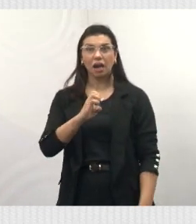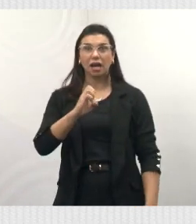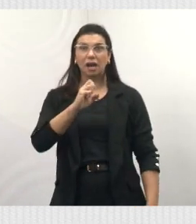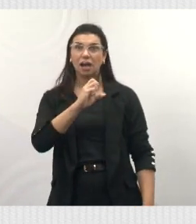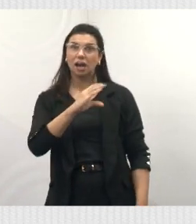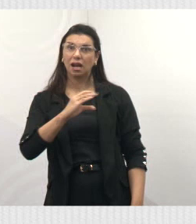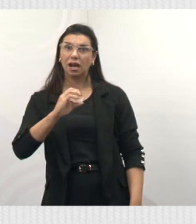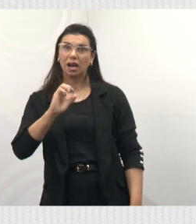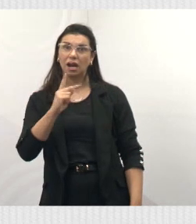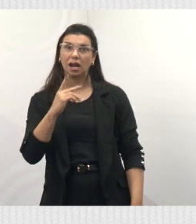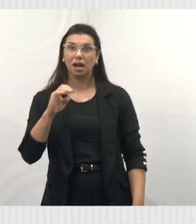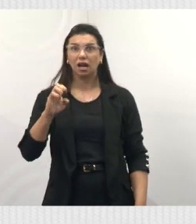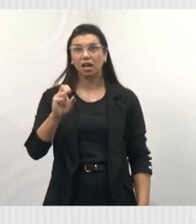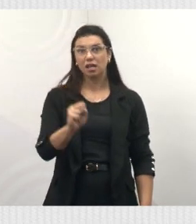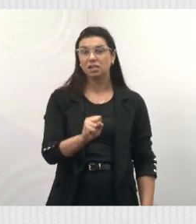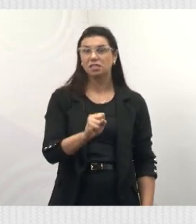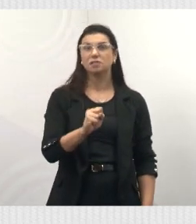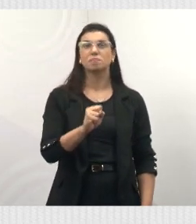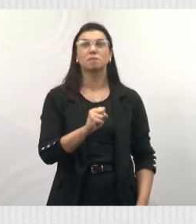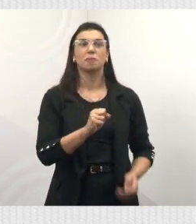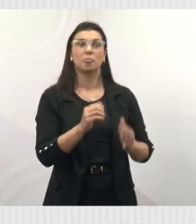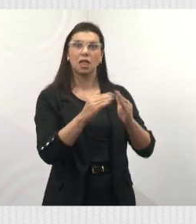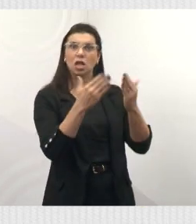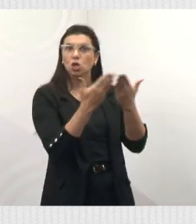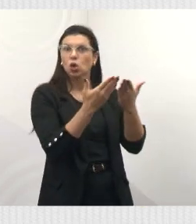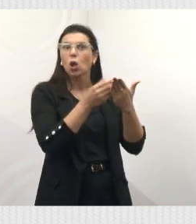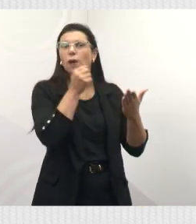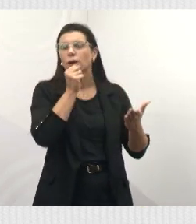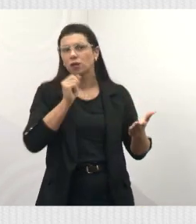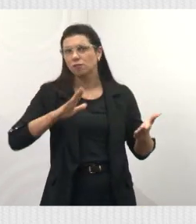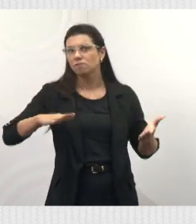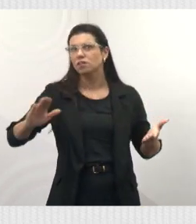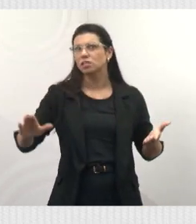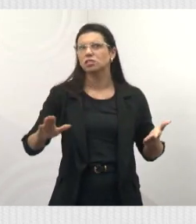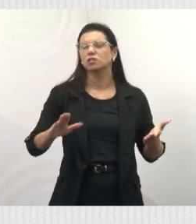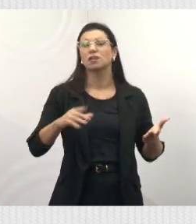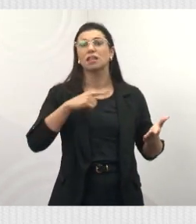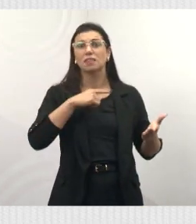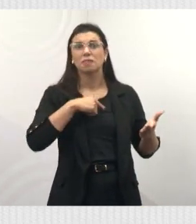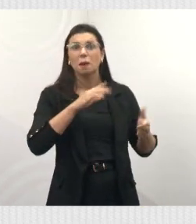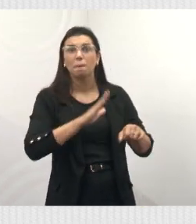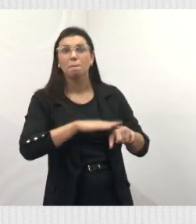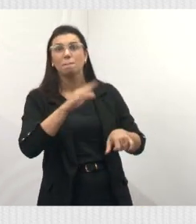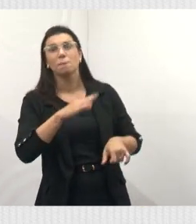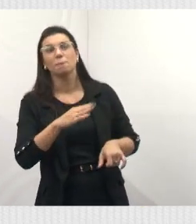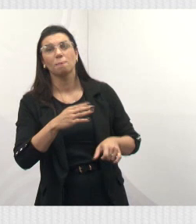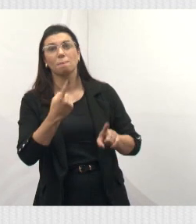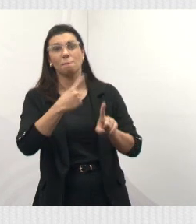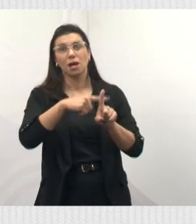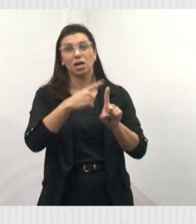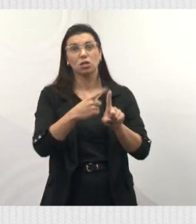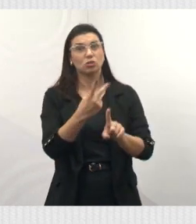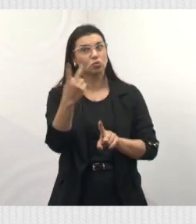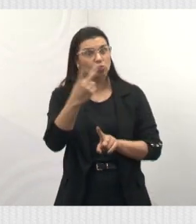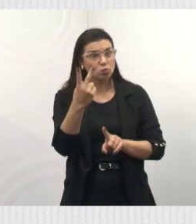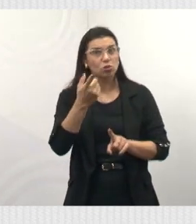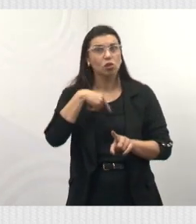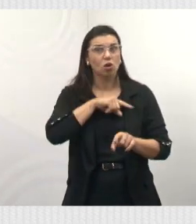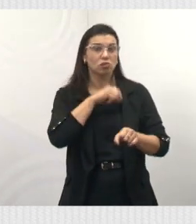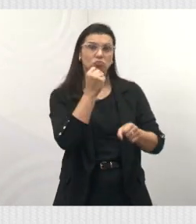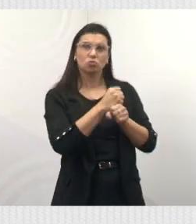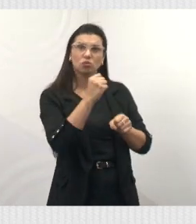município, tem mais 3 em construções e mais 2 com projetos em fase de licitação. Isto porque,